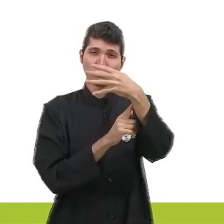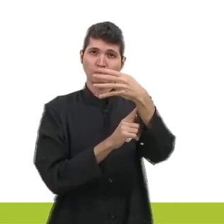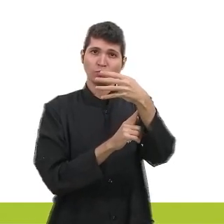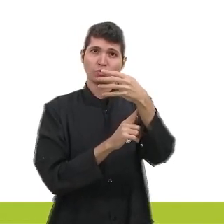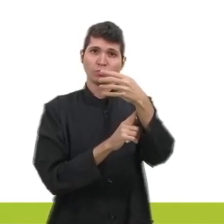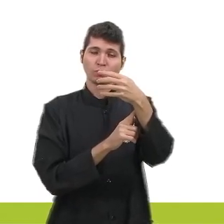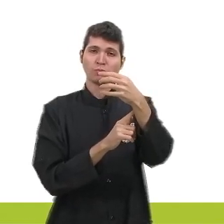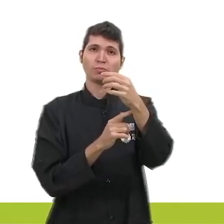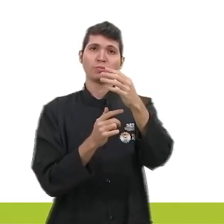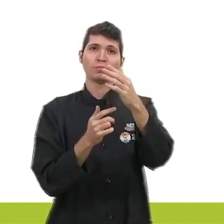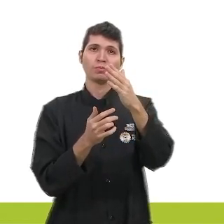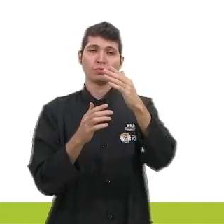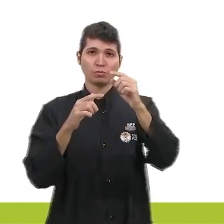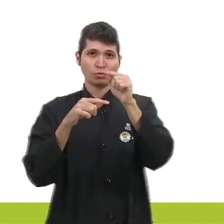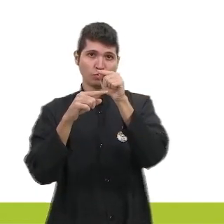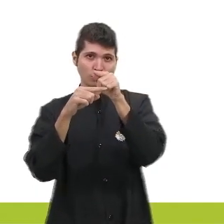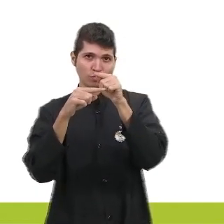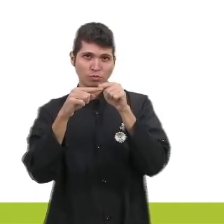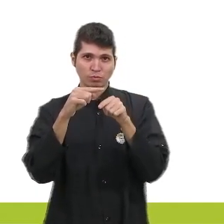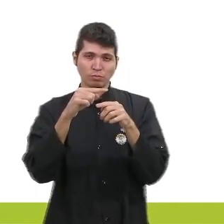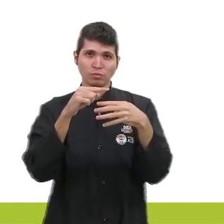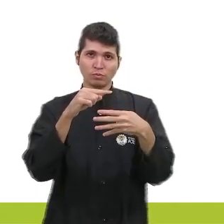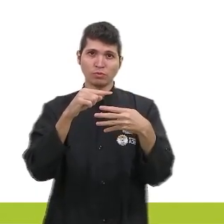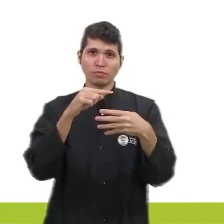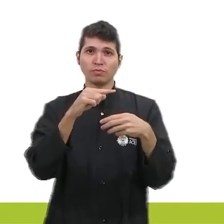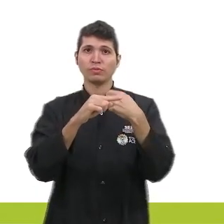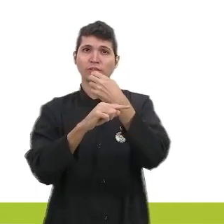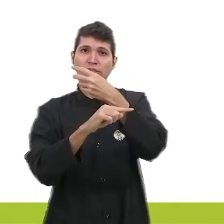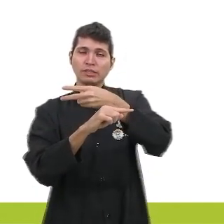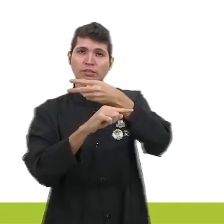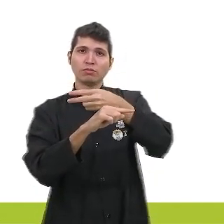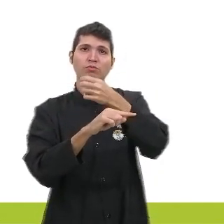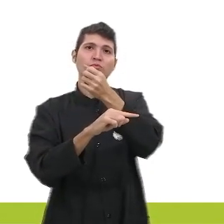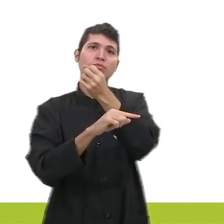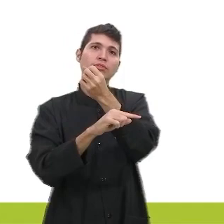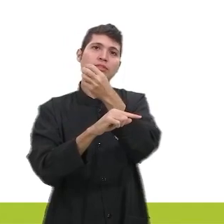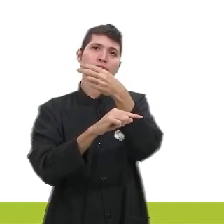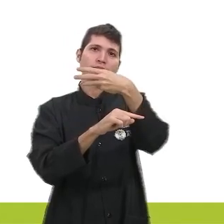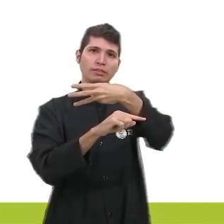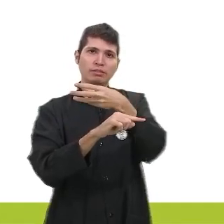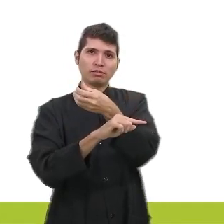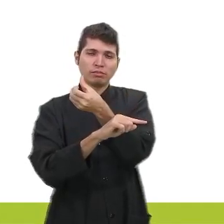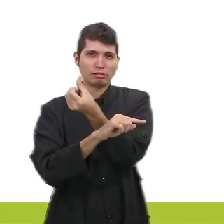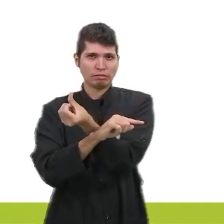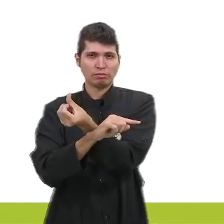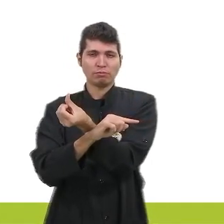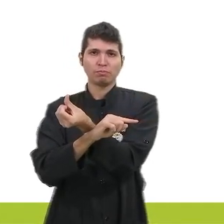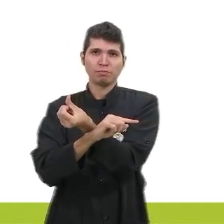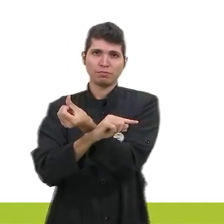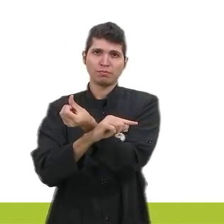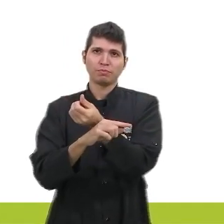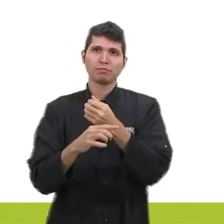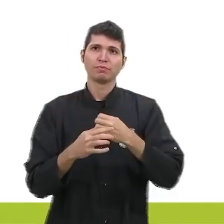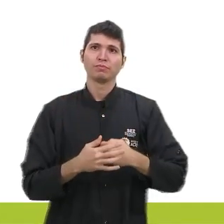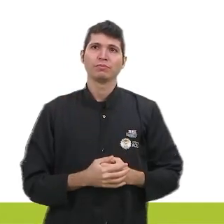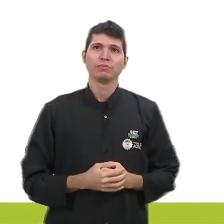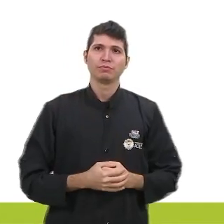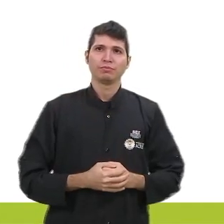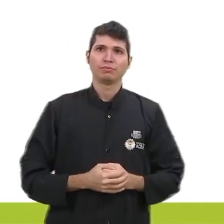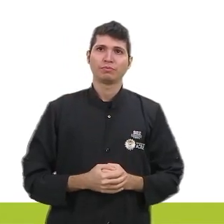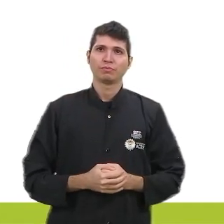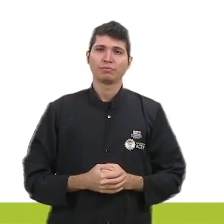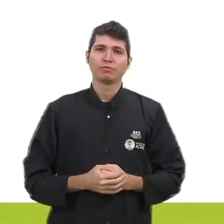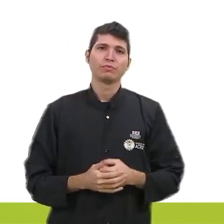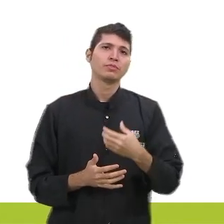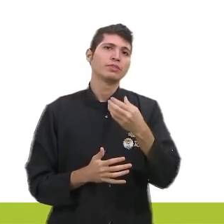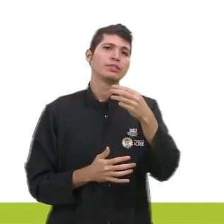gerar o quê? 36. Gente, dá uma olhadinha aqui, ó. Professor, como assim 36, professor? 36 está em que